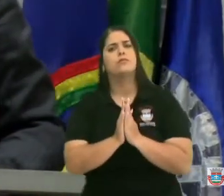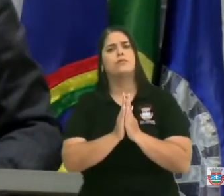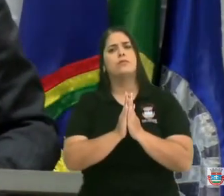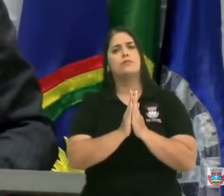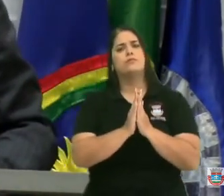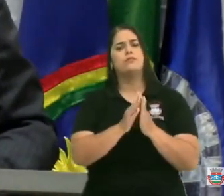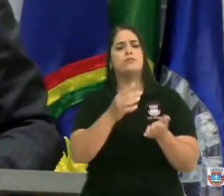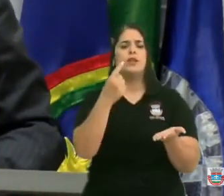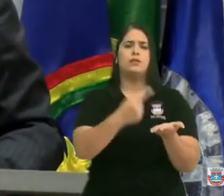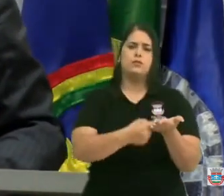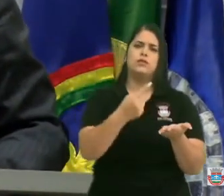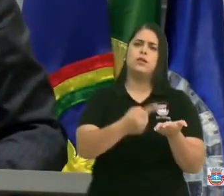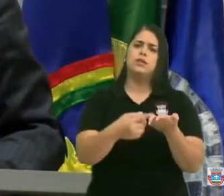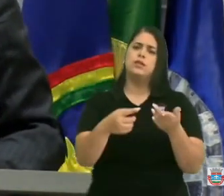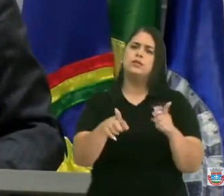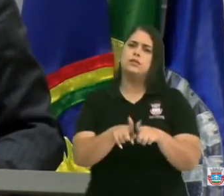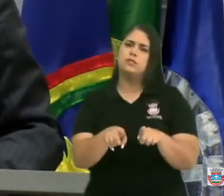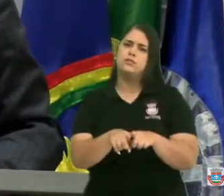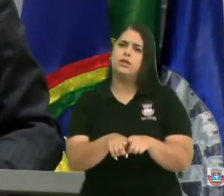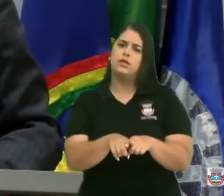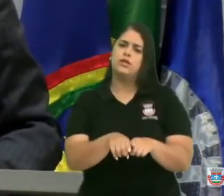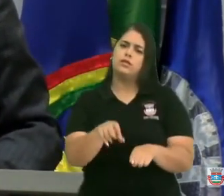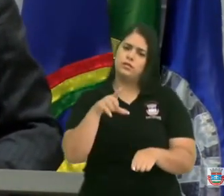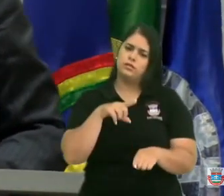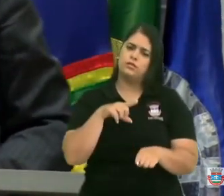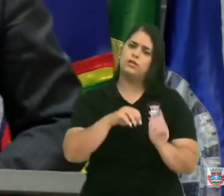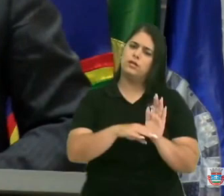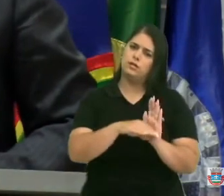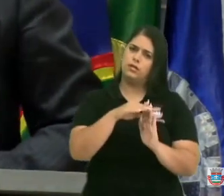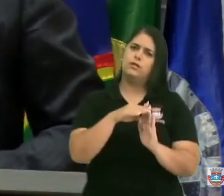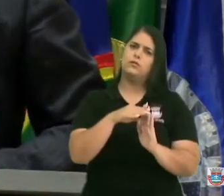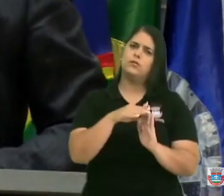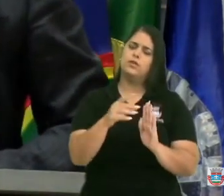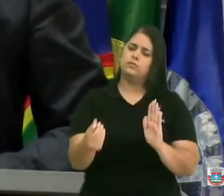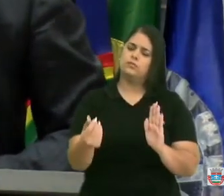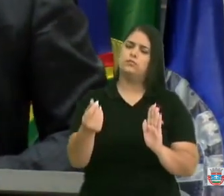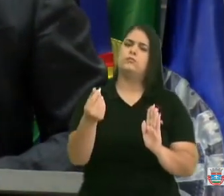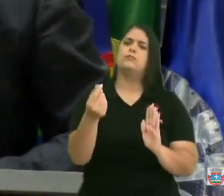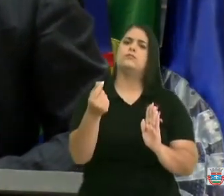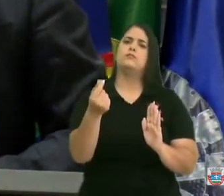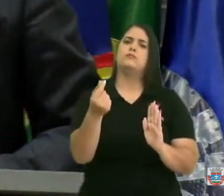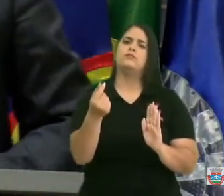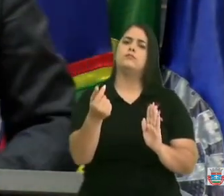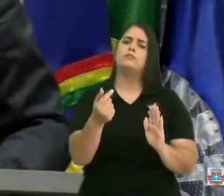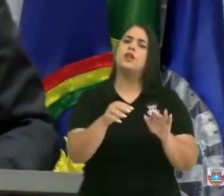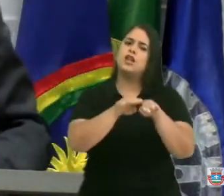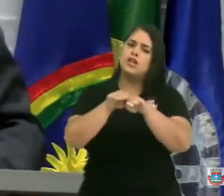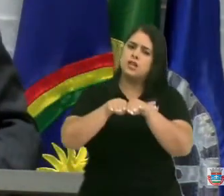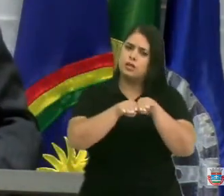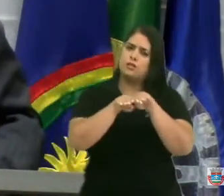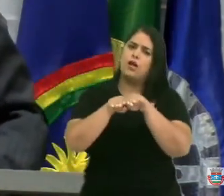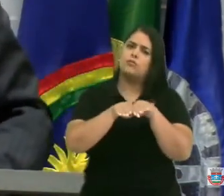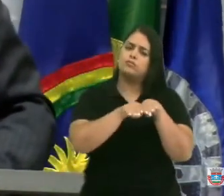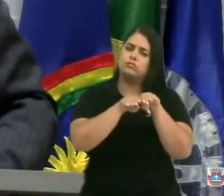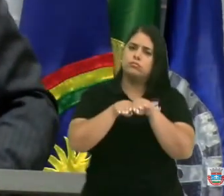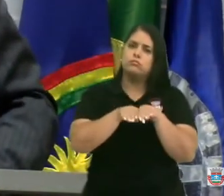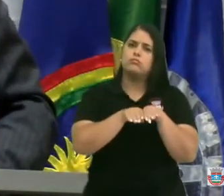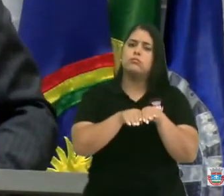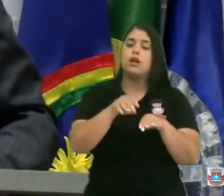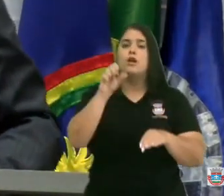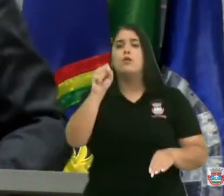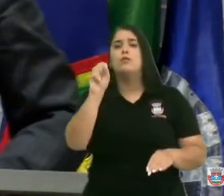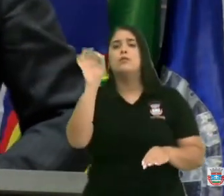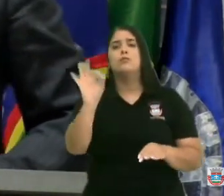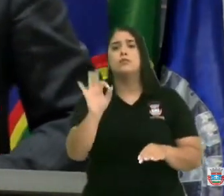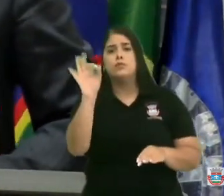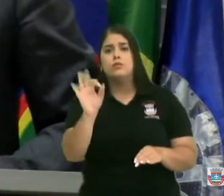os contratados não fiquem de fora. Que eles recebam efetivamente o aumento. Se é